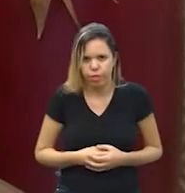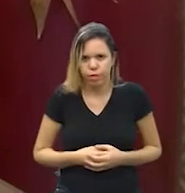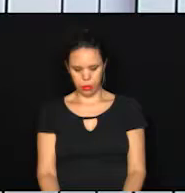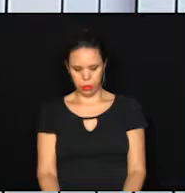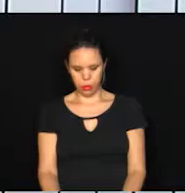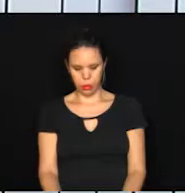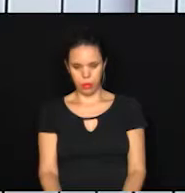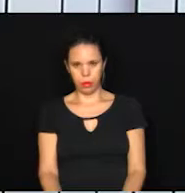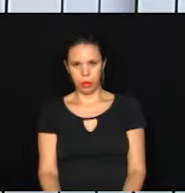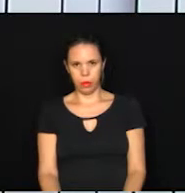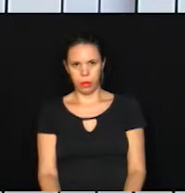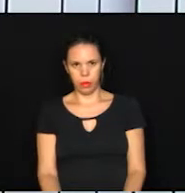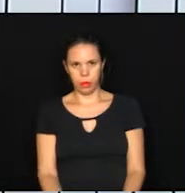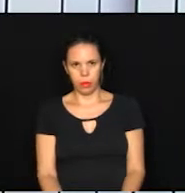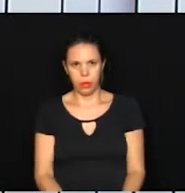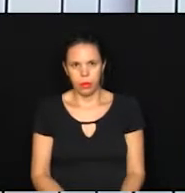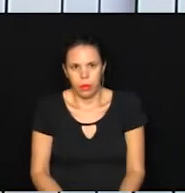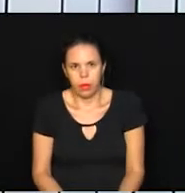Deus quiser.